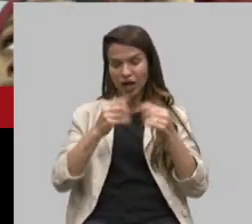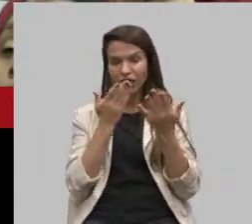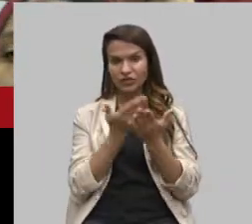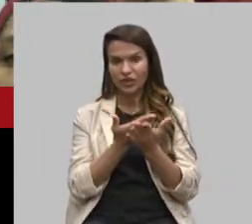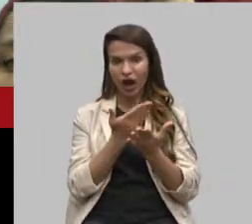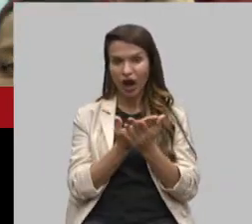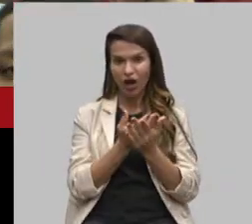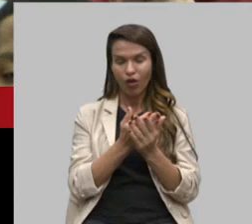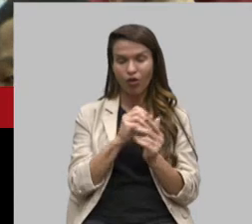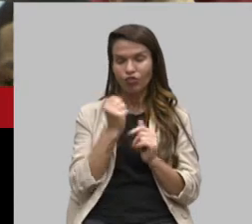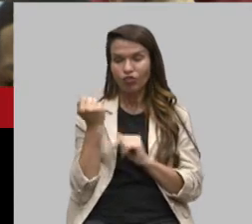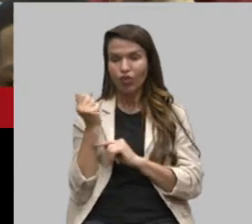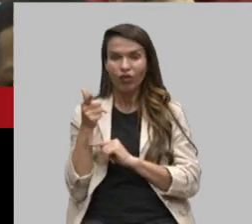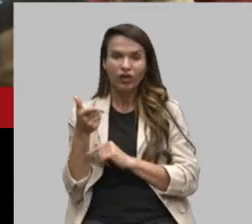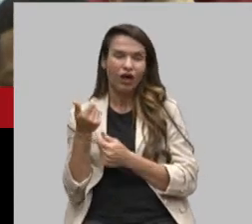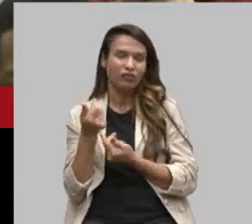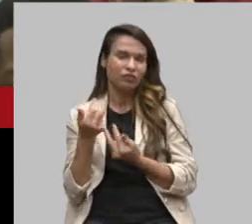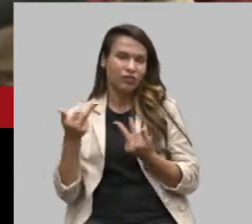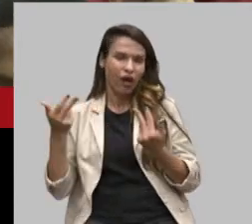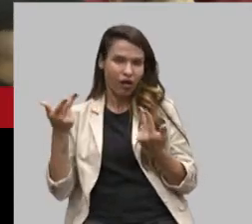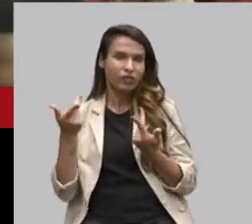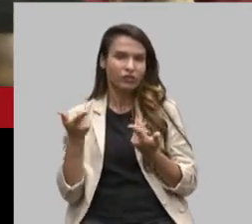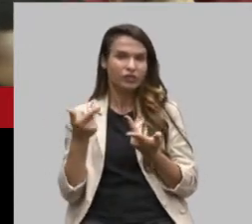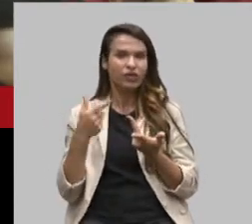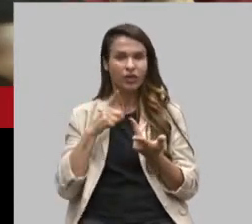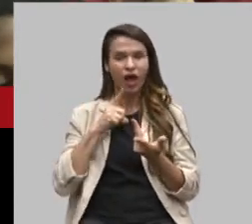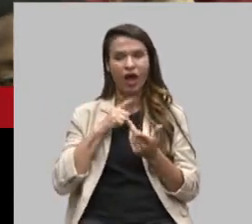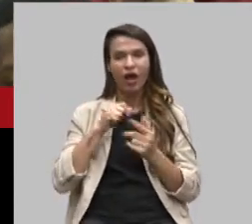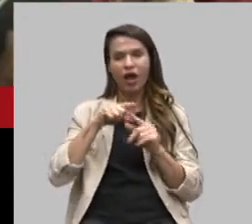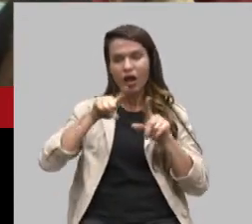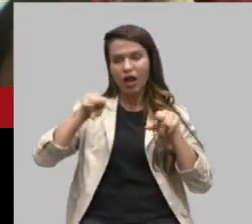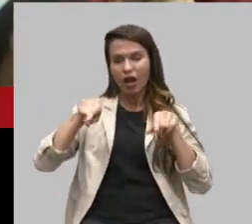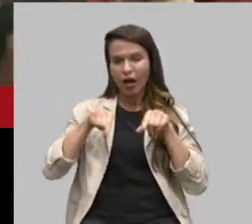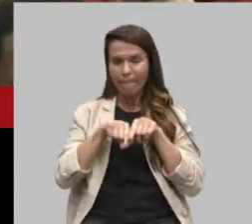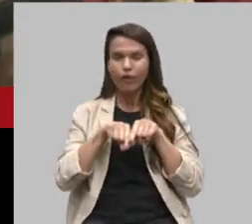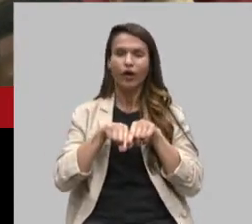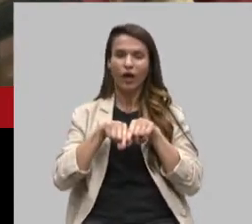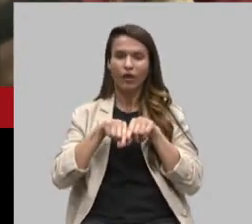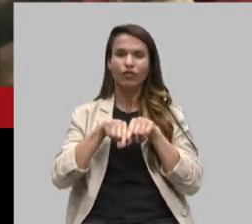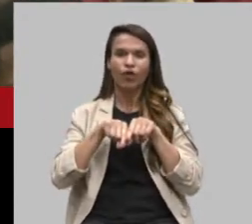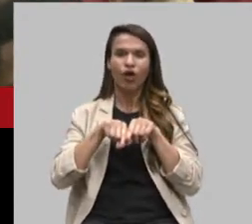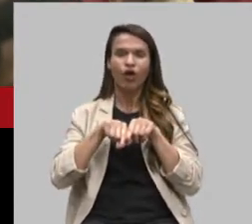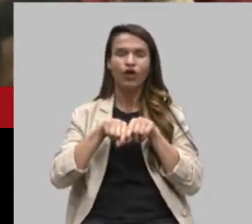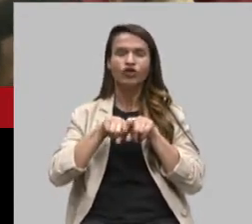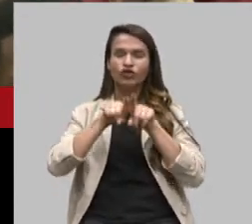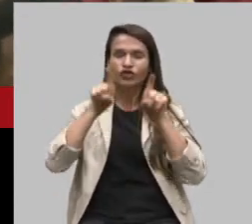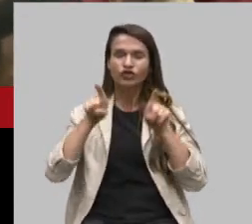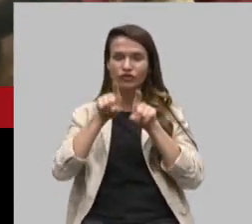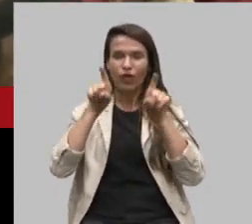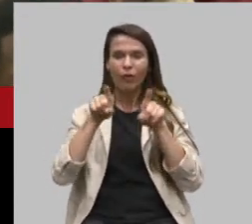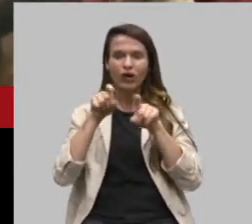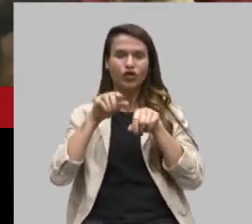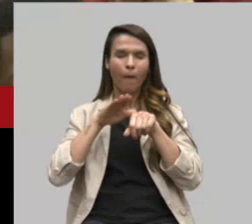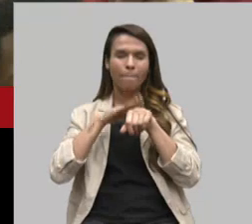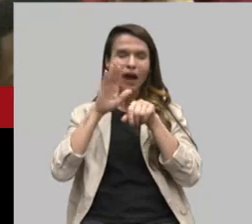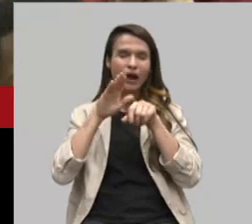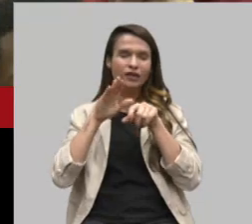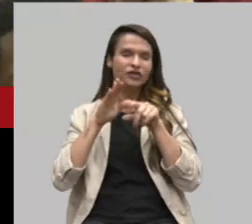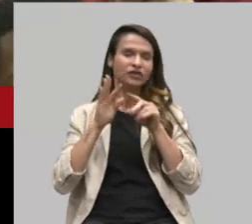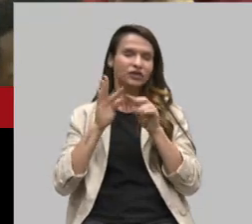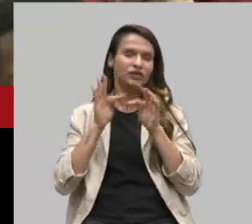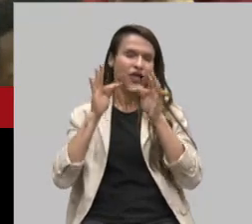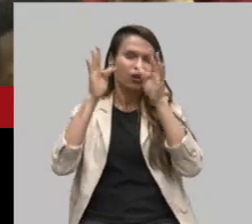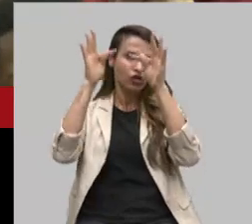que algumas coisas que pedem aqui como um laboratório de informática com mais tecnologia eu não acho que isso seja